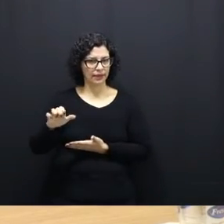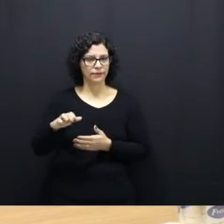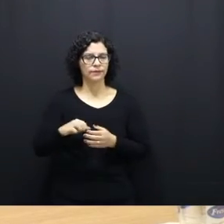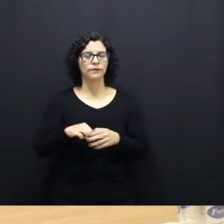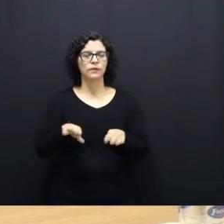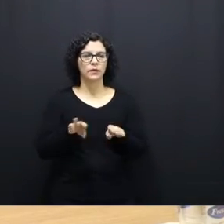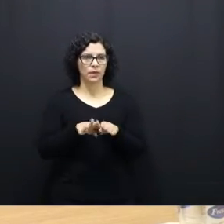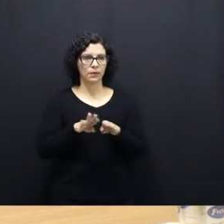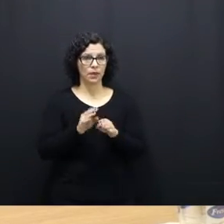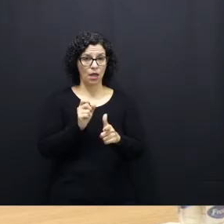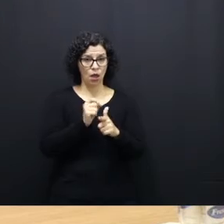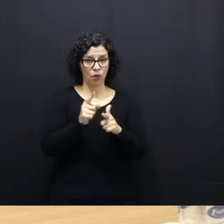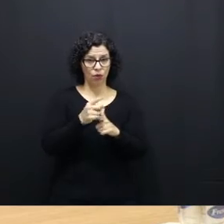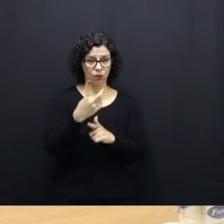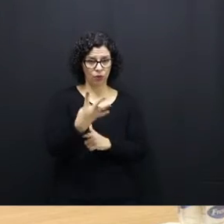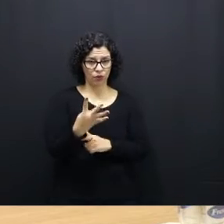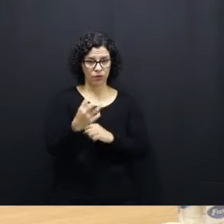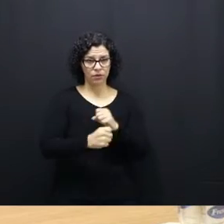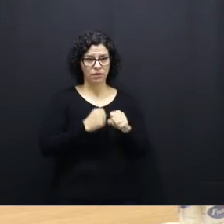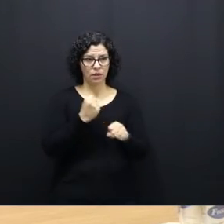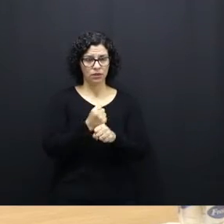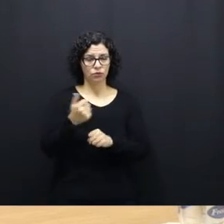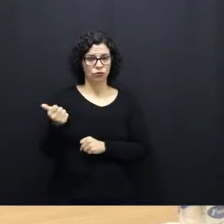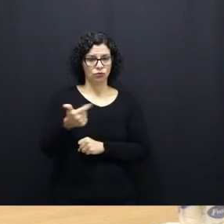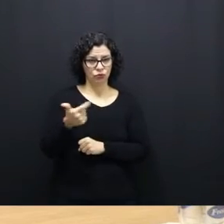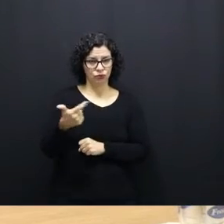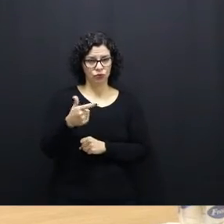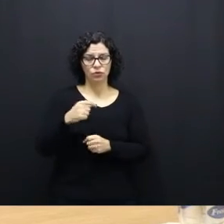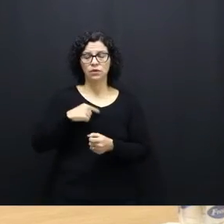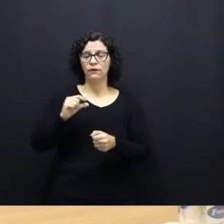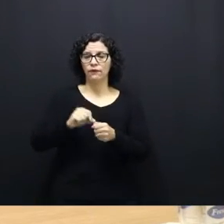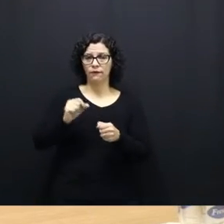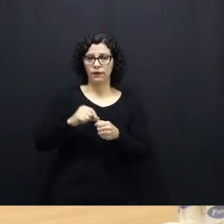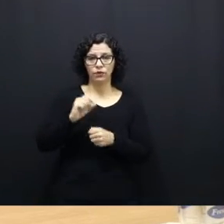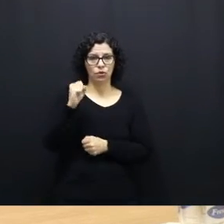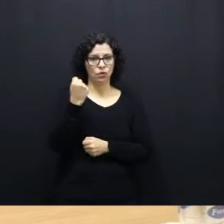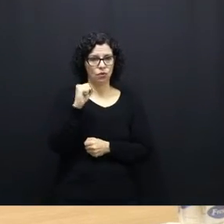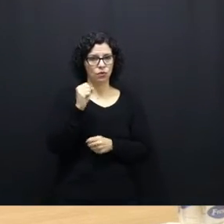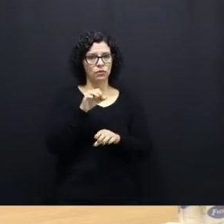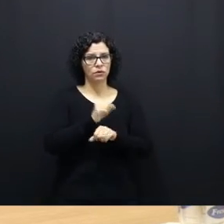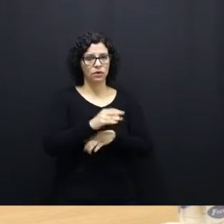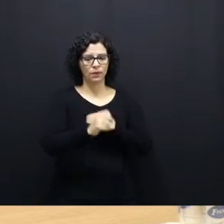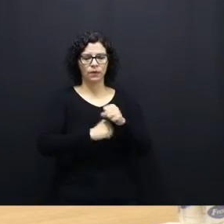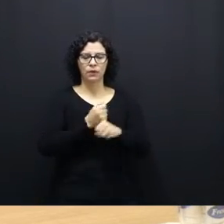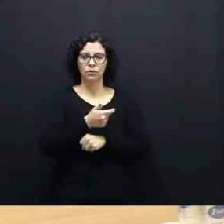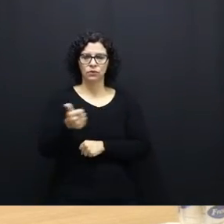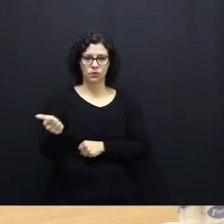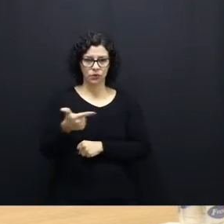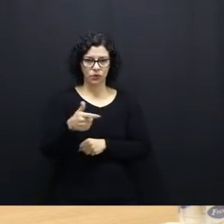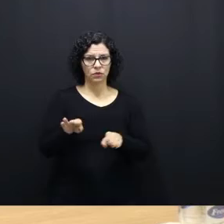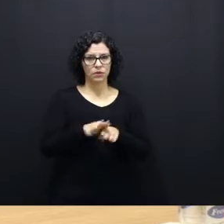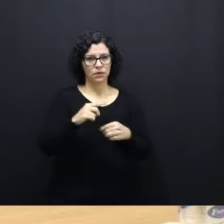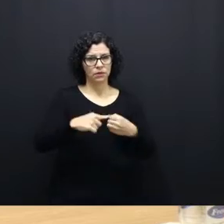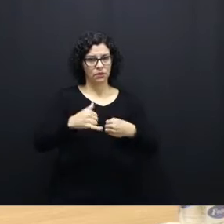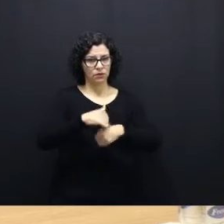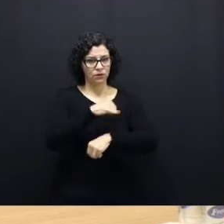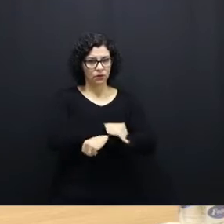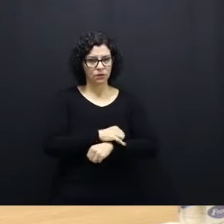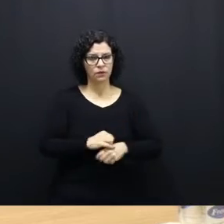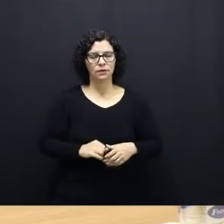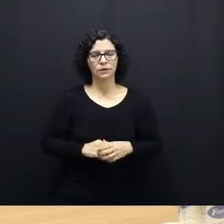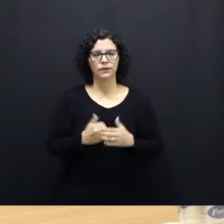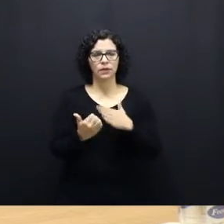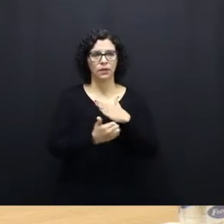contrato de locação número 14 2012 firmado em Oito de Setembro 2012 município São José dos Pinhais